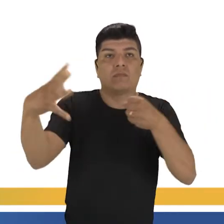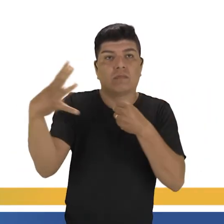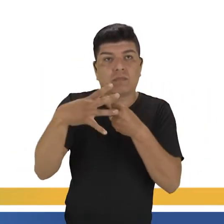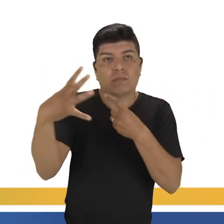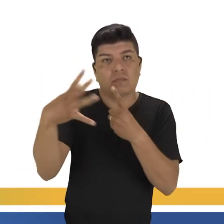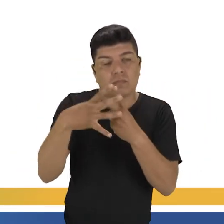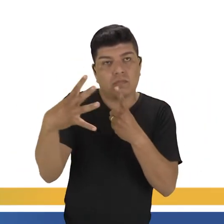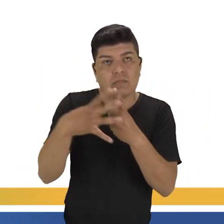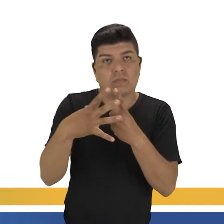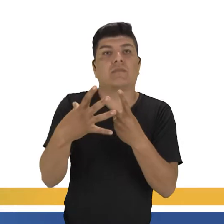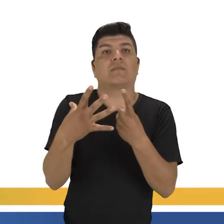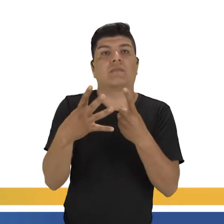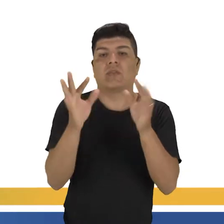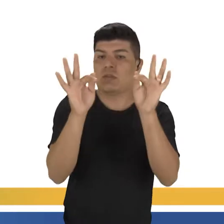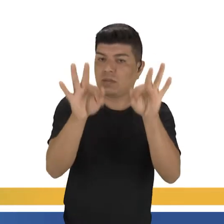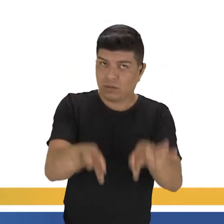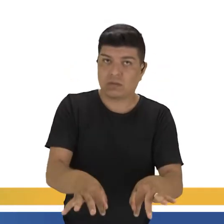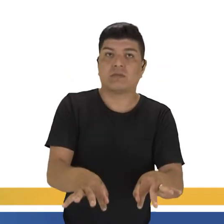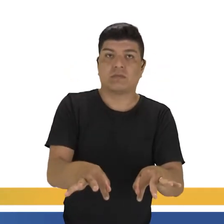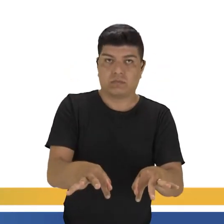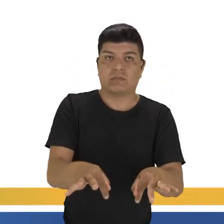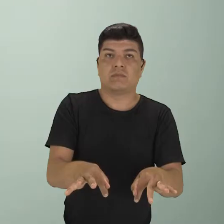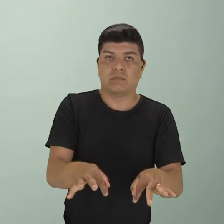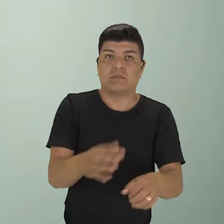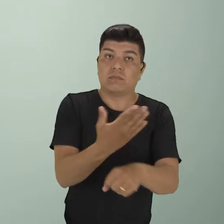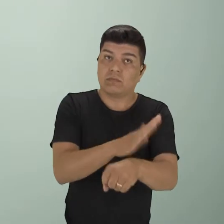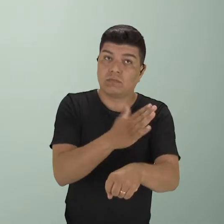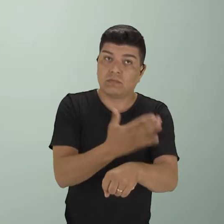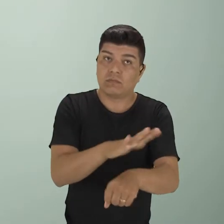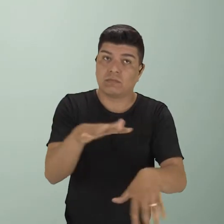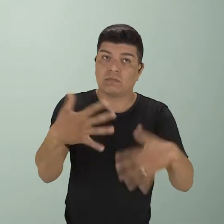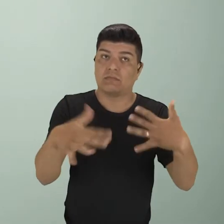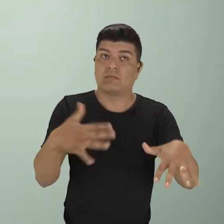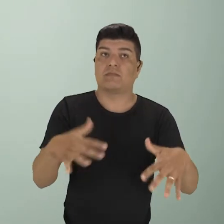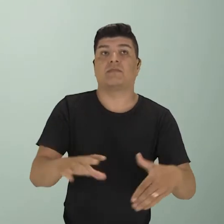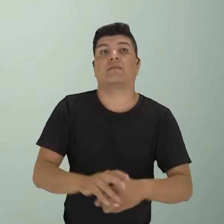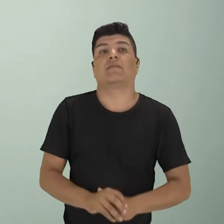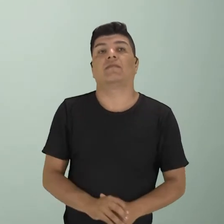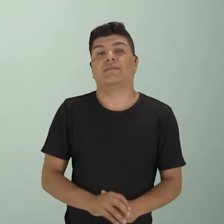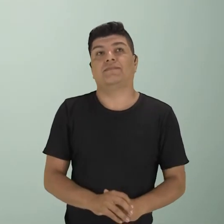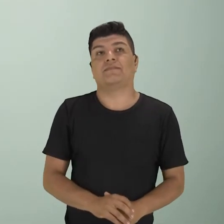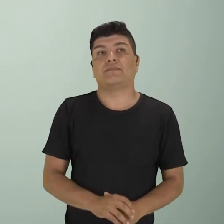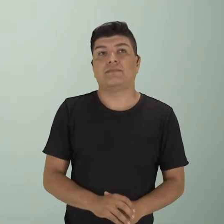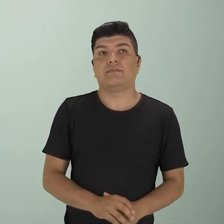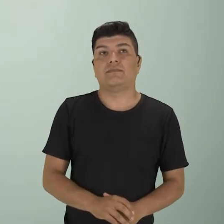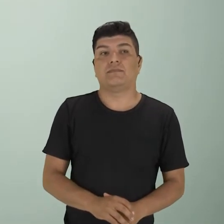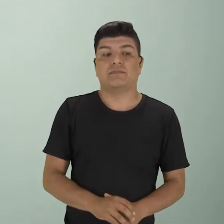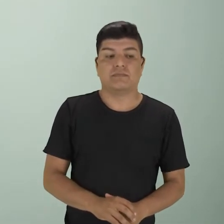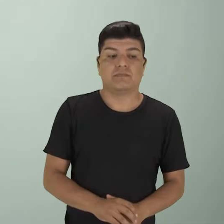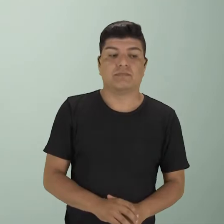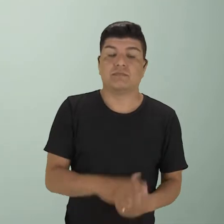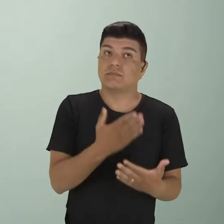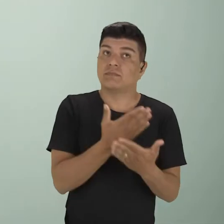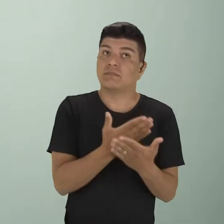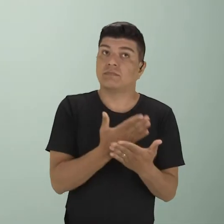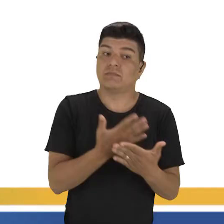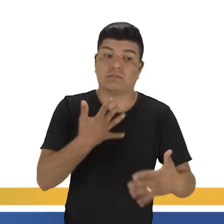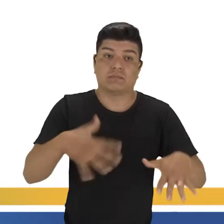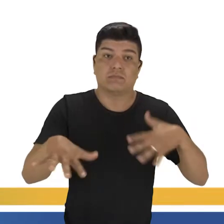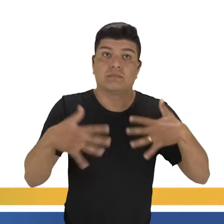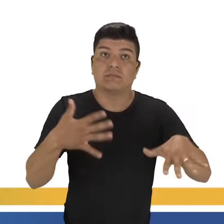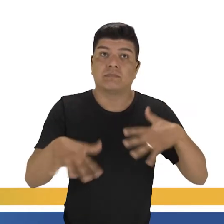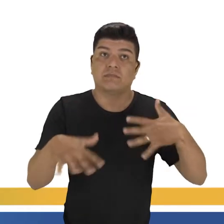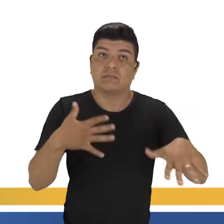movimento, ou seja, é o trabalho final da execução desse movimento. Partindo para o estudo do movimento,